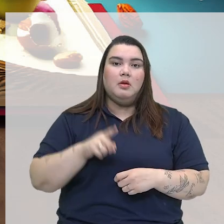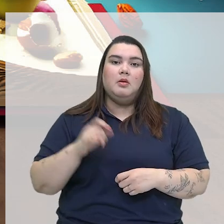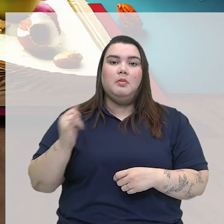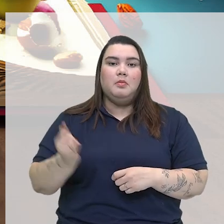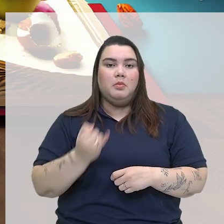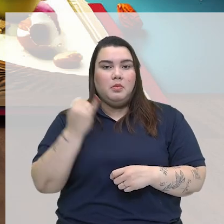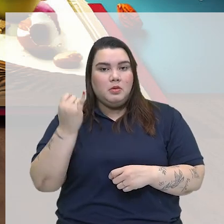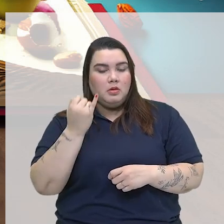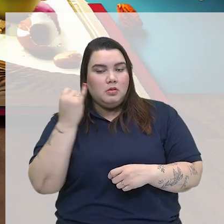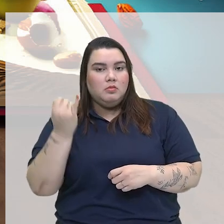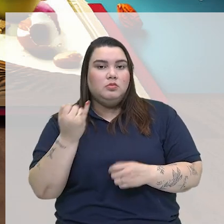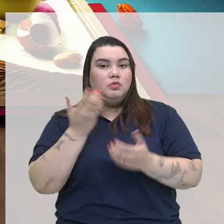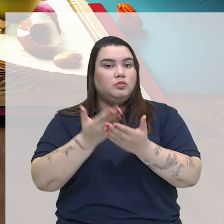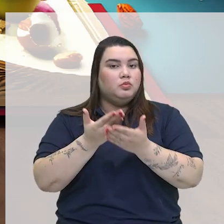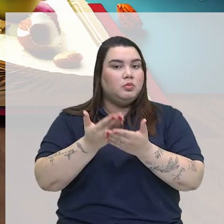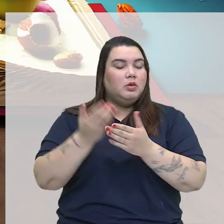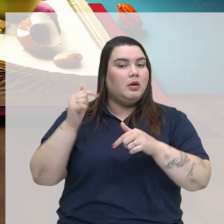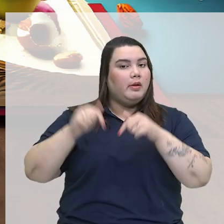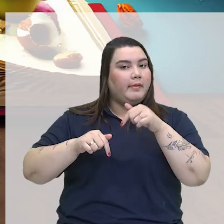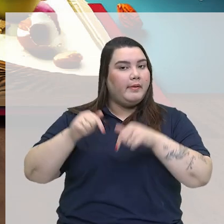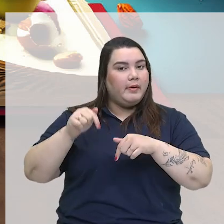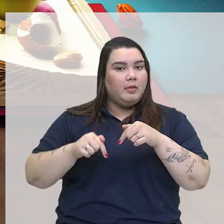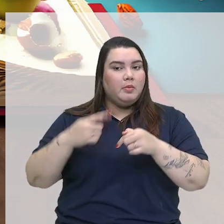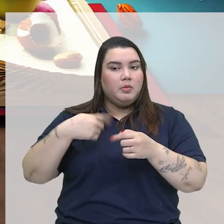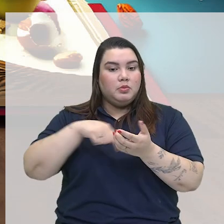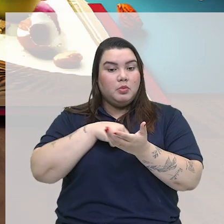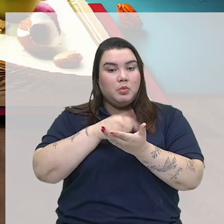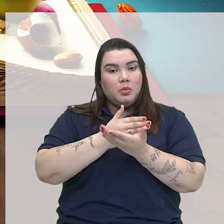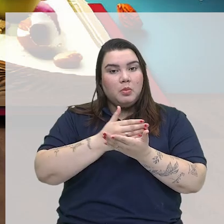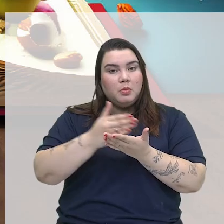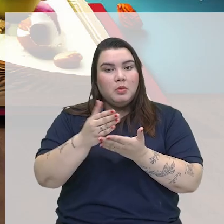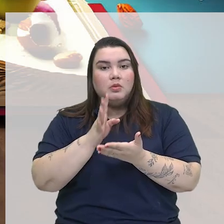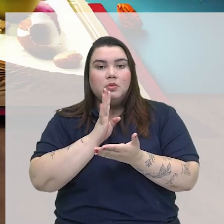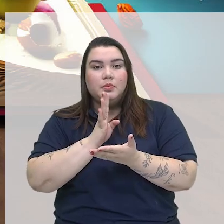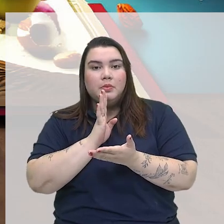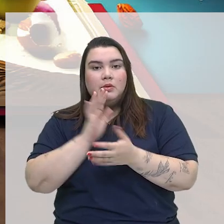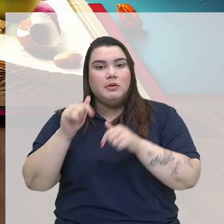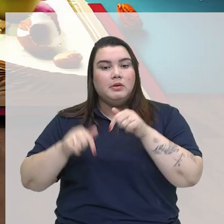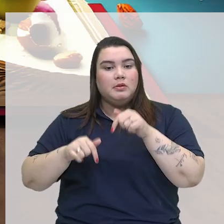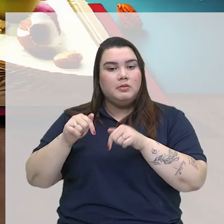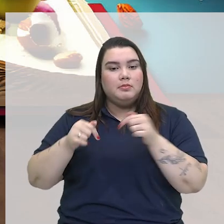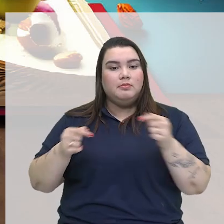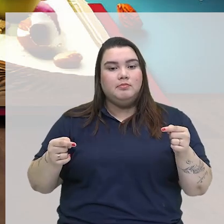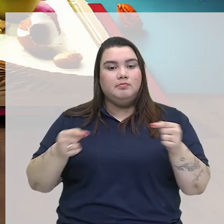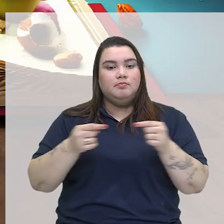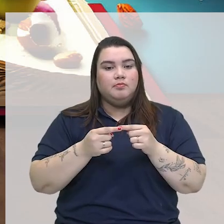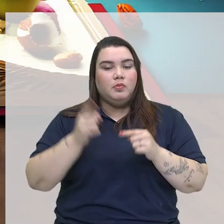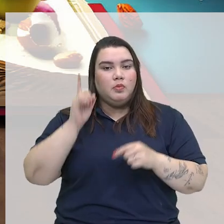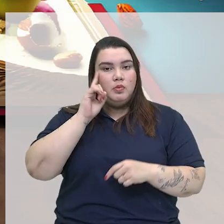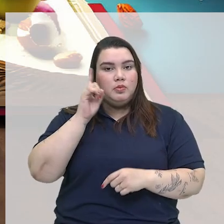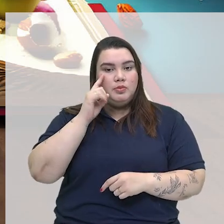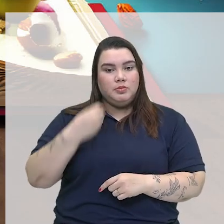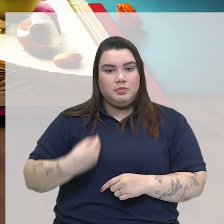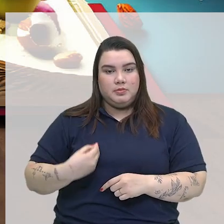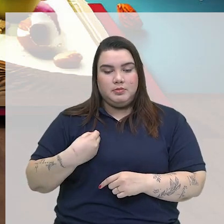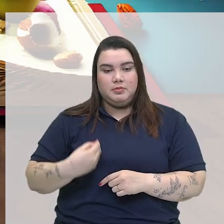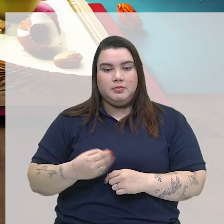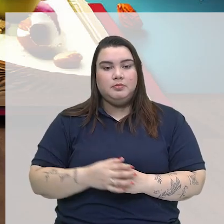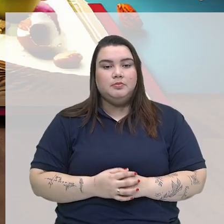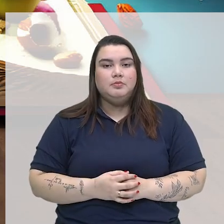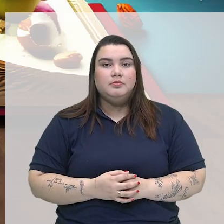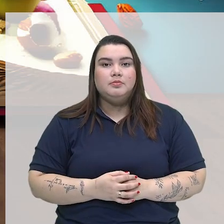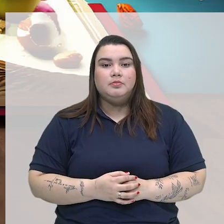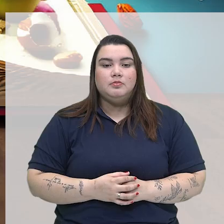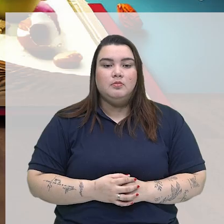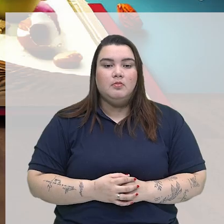importante estudar a química, quando a gente começa a conhecer a química que faz parte do nosso dia a dia. E